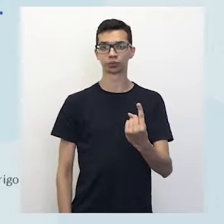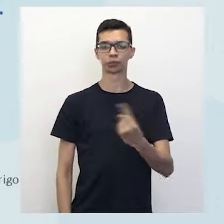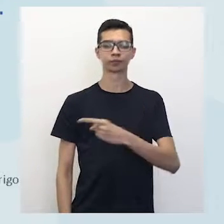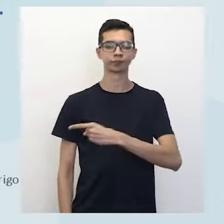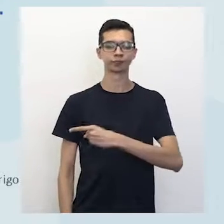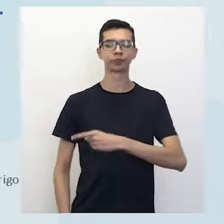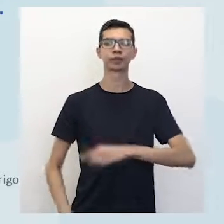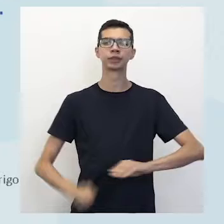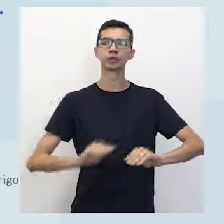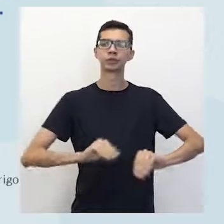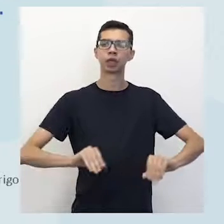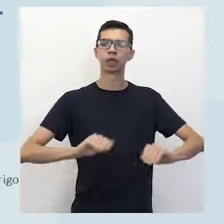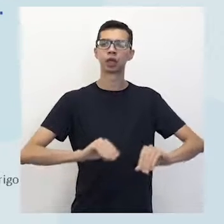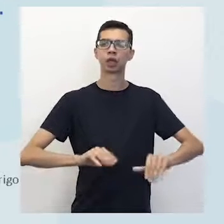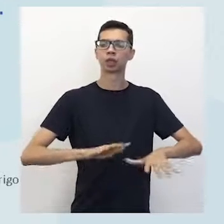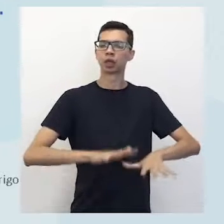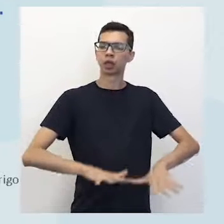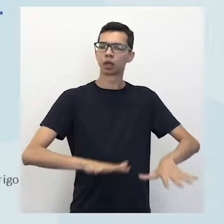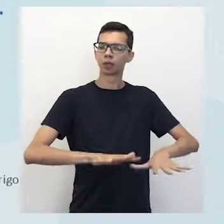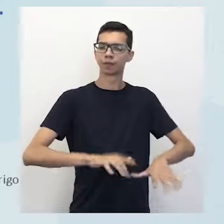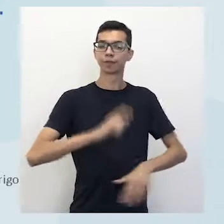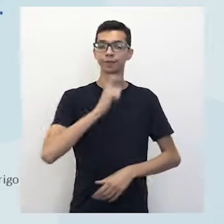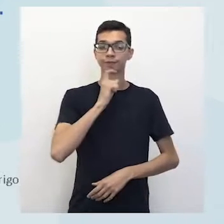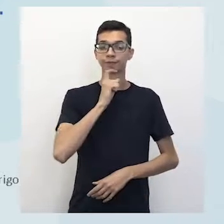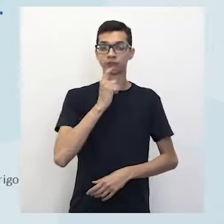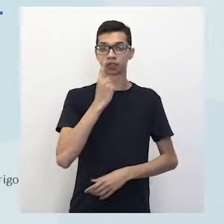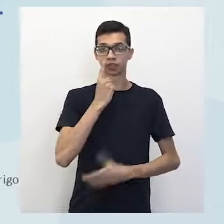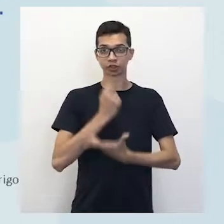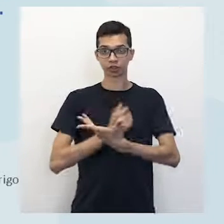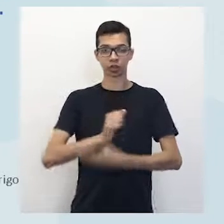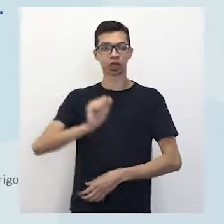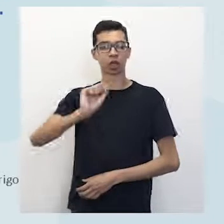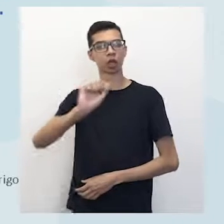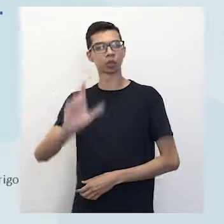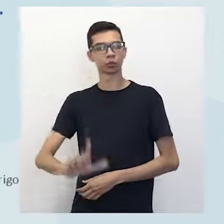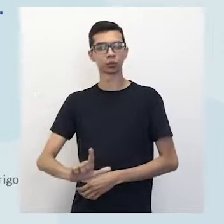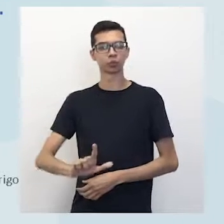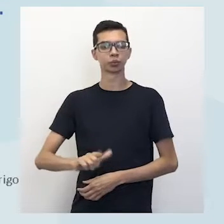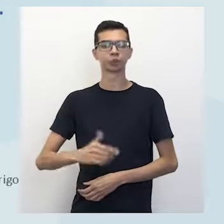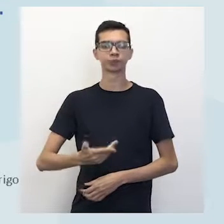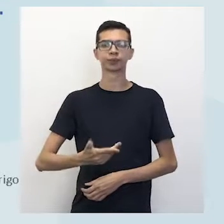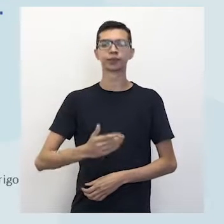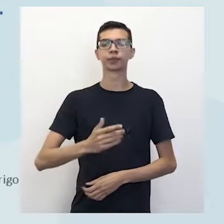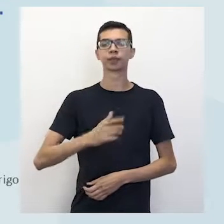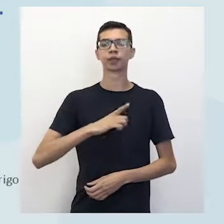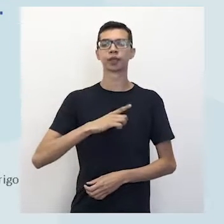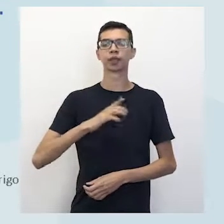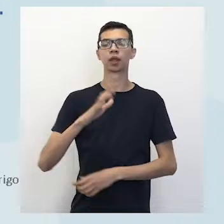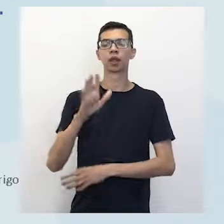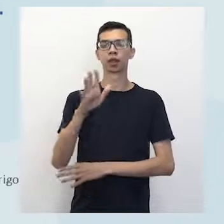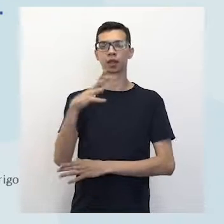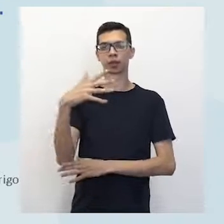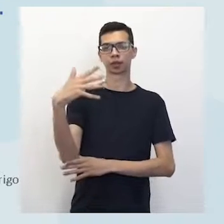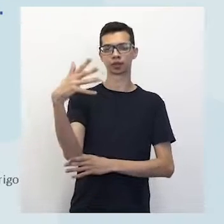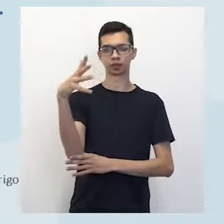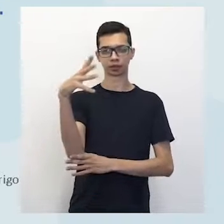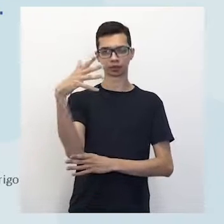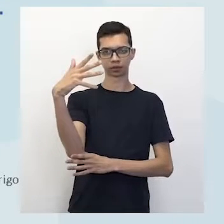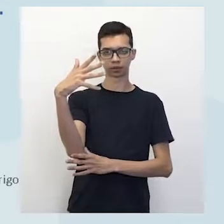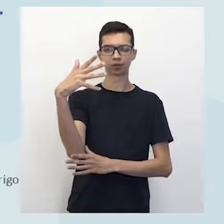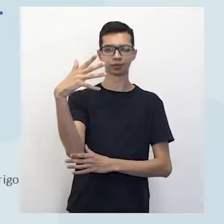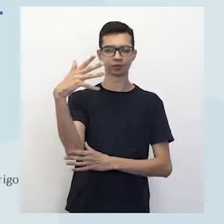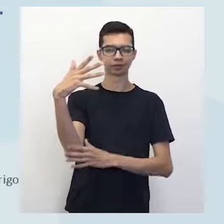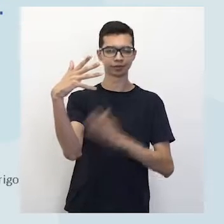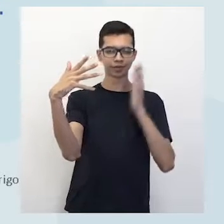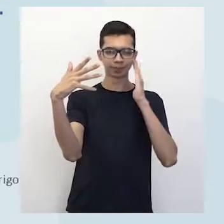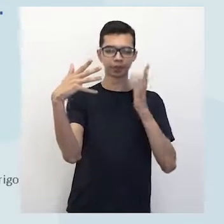ali vai ficar descansando na área verde, na área azul vai se plantar trigo e na área vermelha a cevada. E